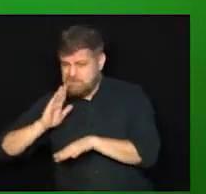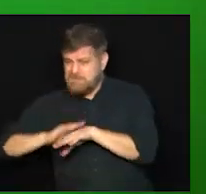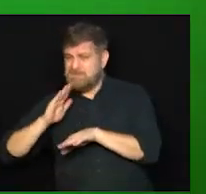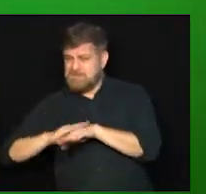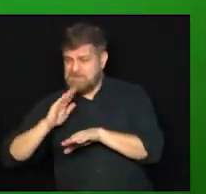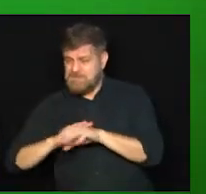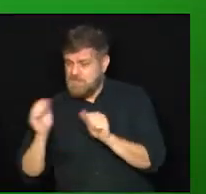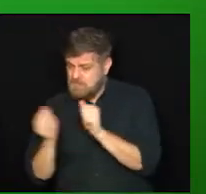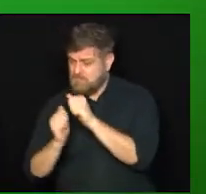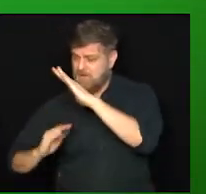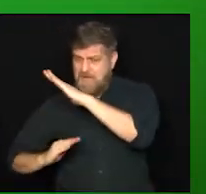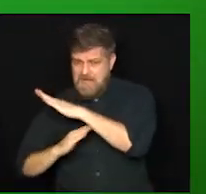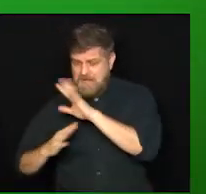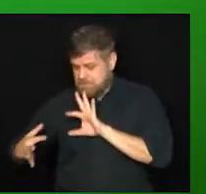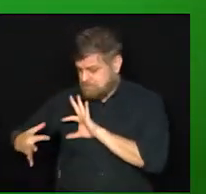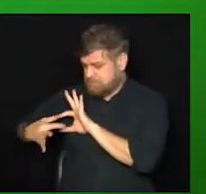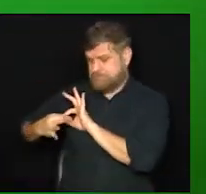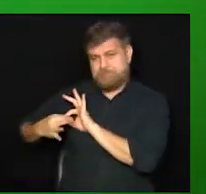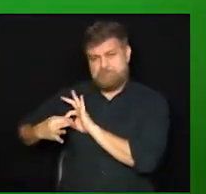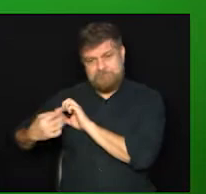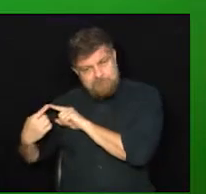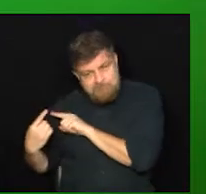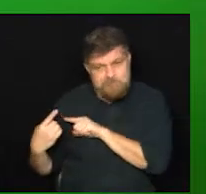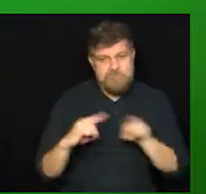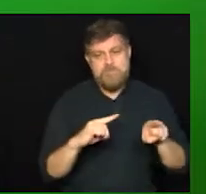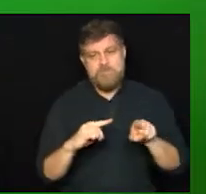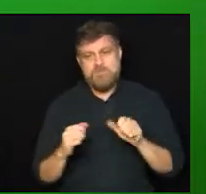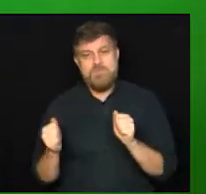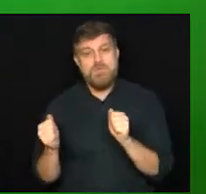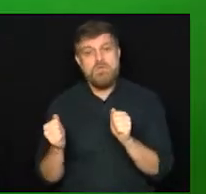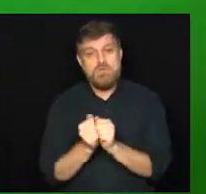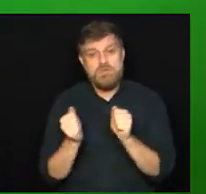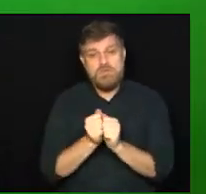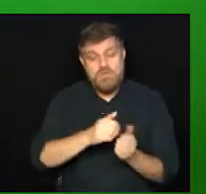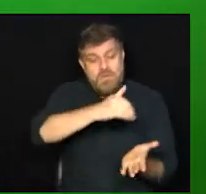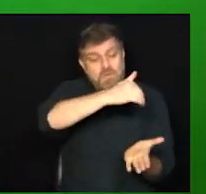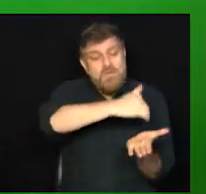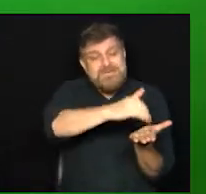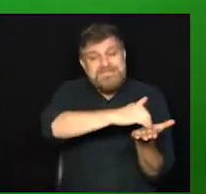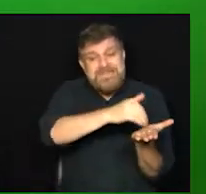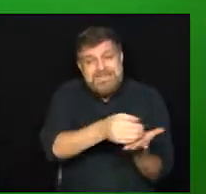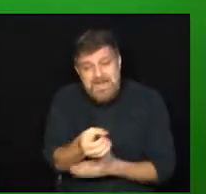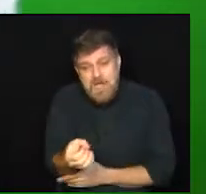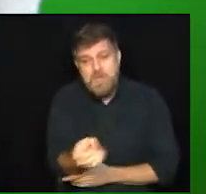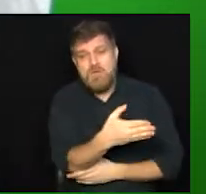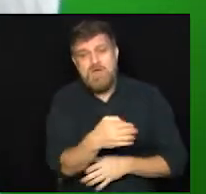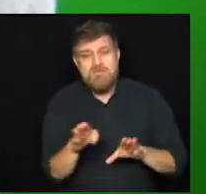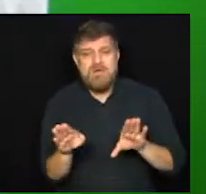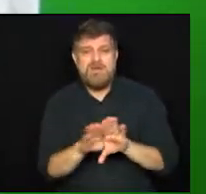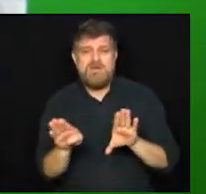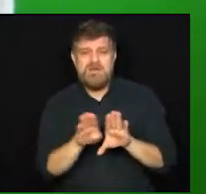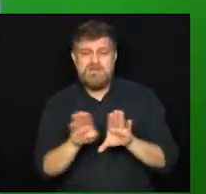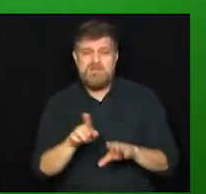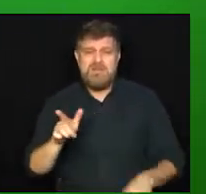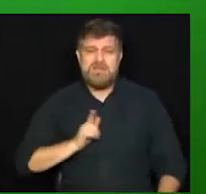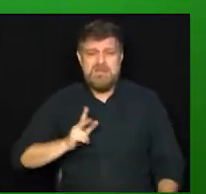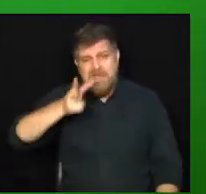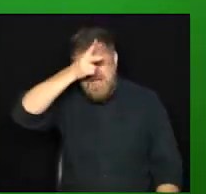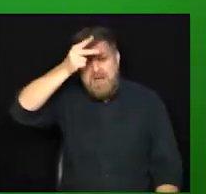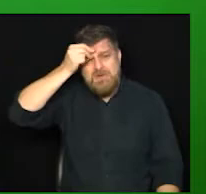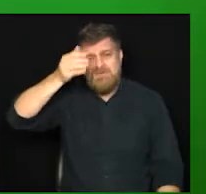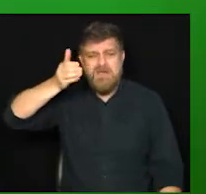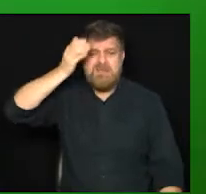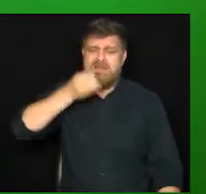com a Câmara de Vereadores, junto com os novos secretários e também junto de um bom prefeito.